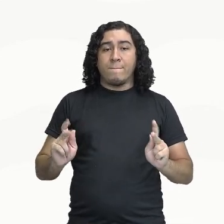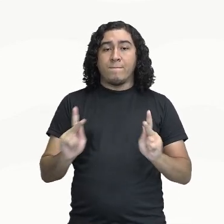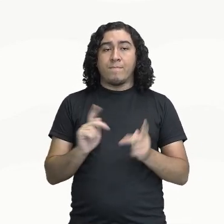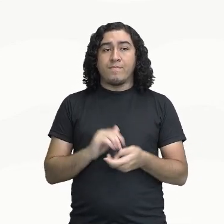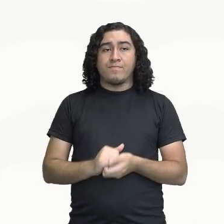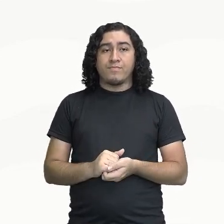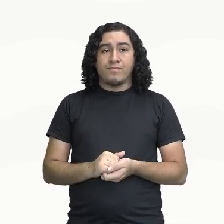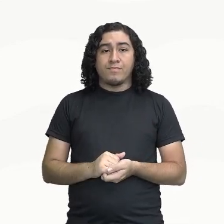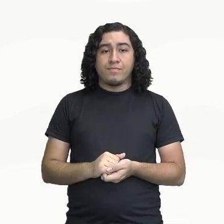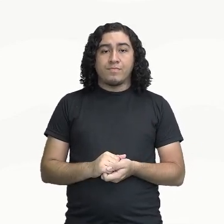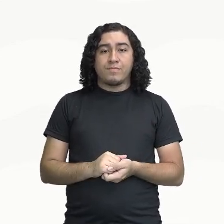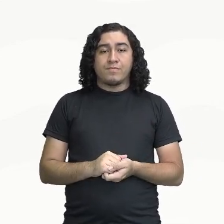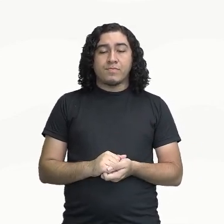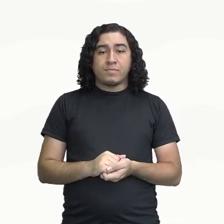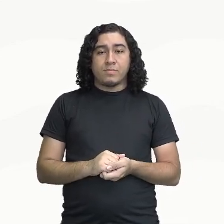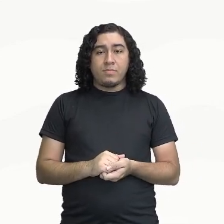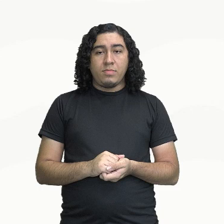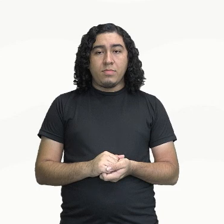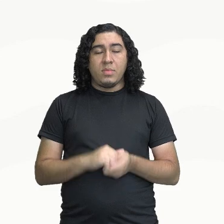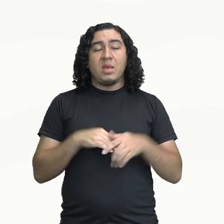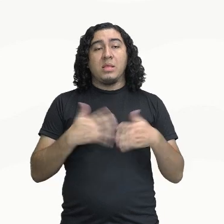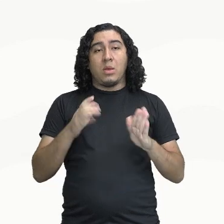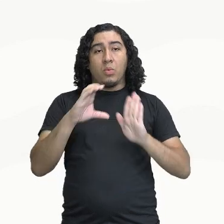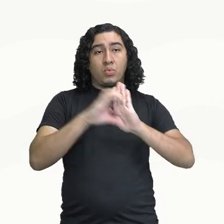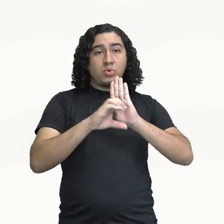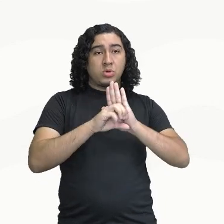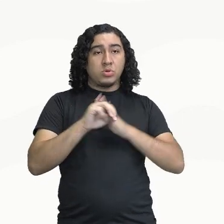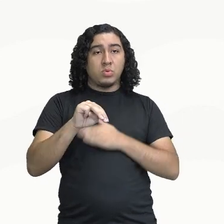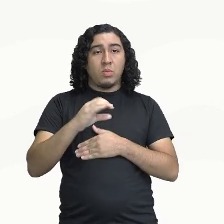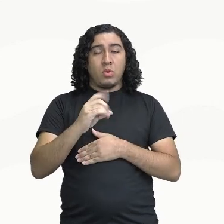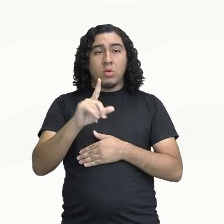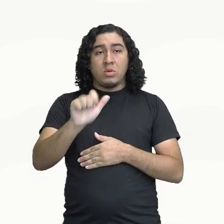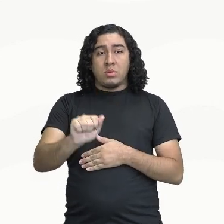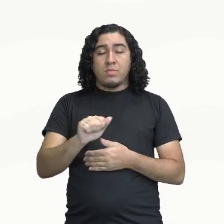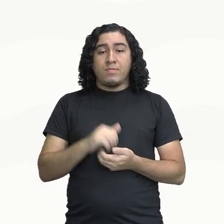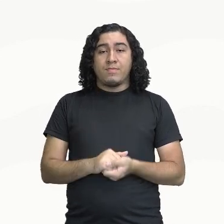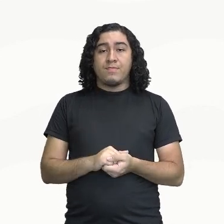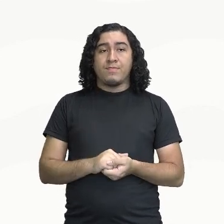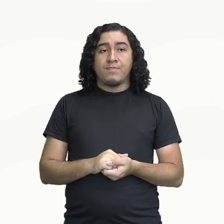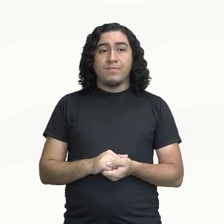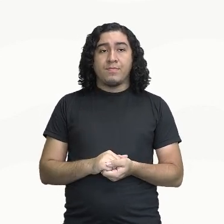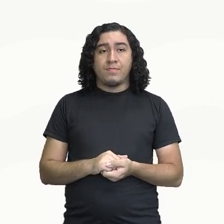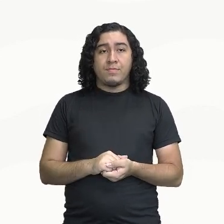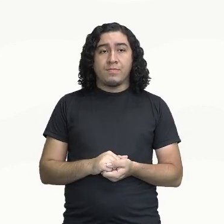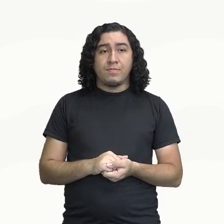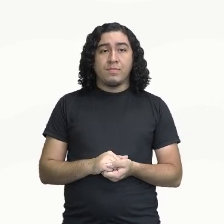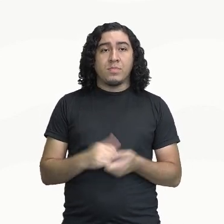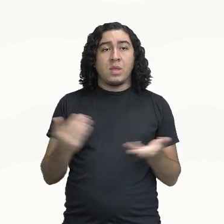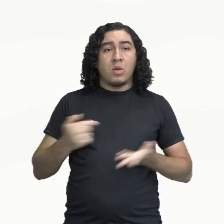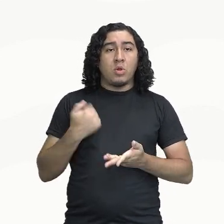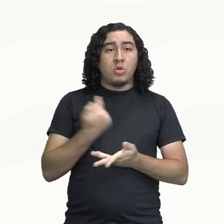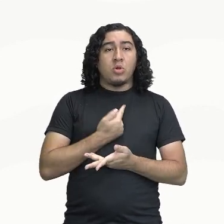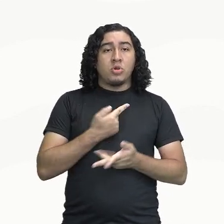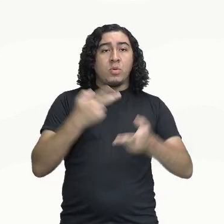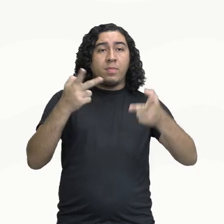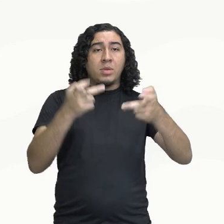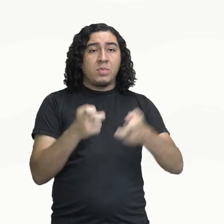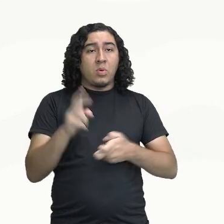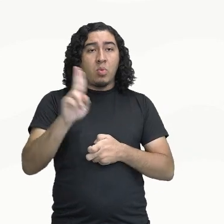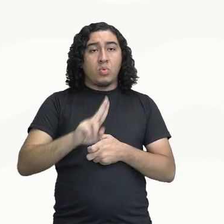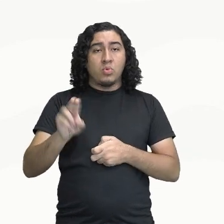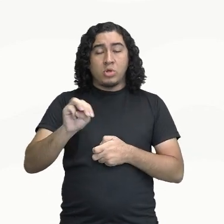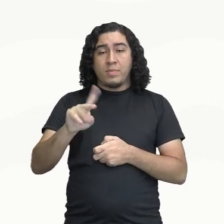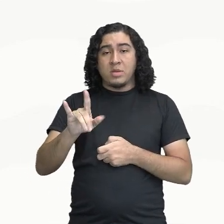ok? Então, tá aí o nosso conceito de moda. Agora a gente vai ver a aplicação da mediana